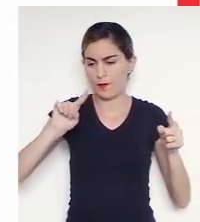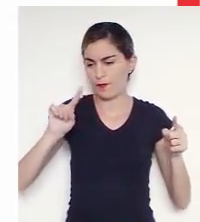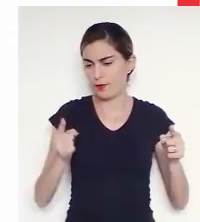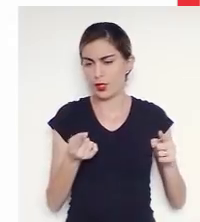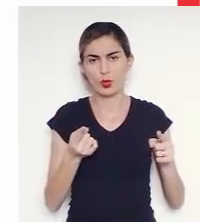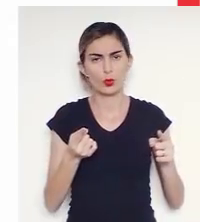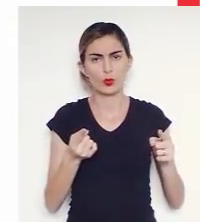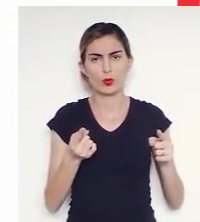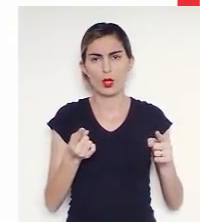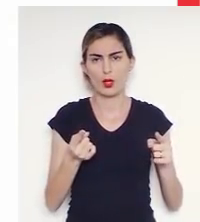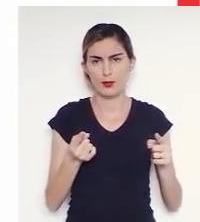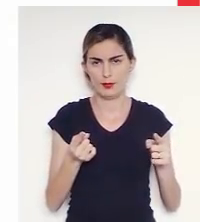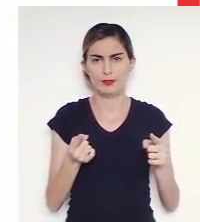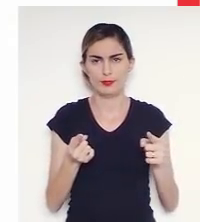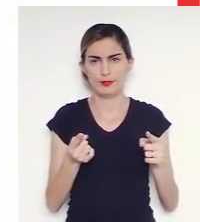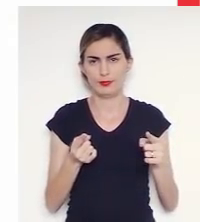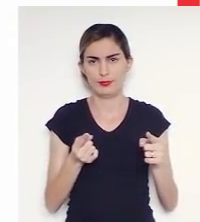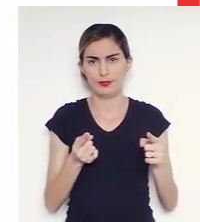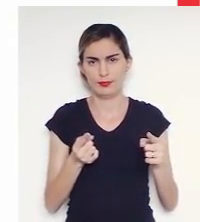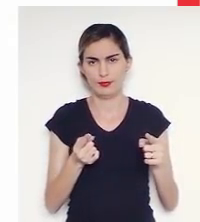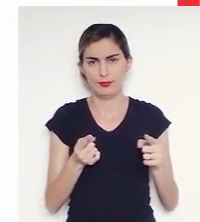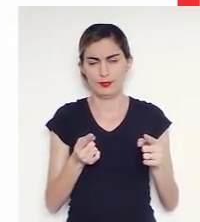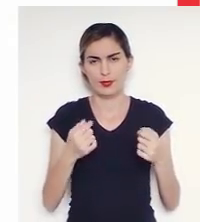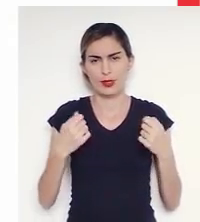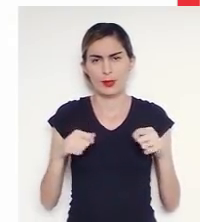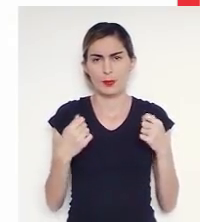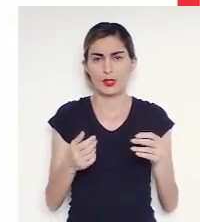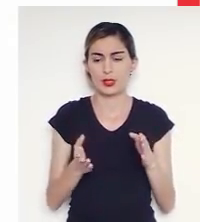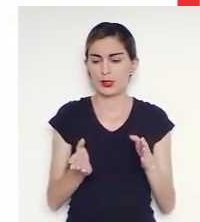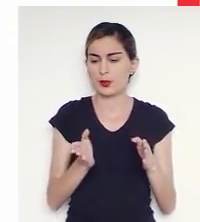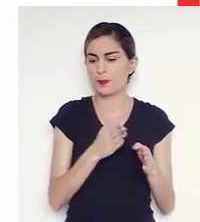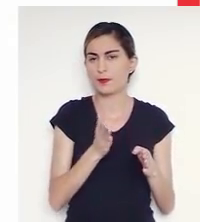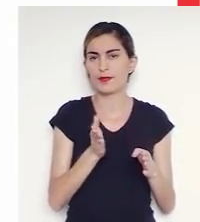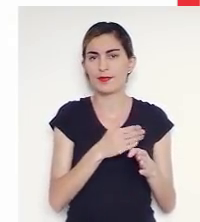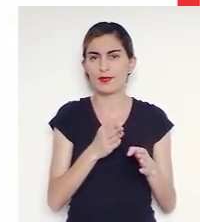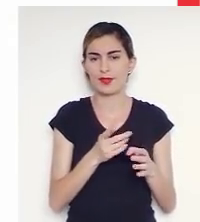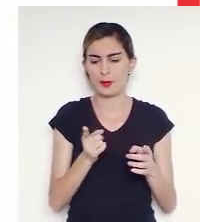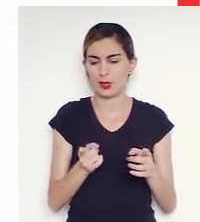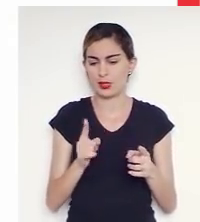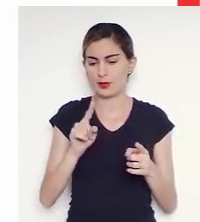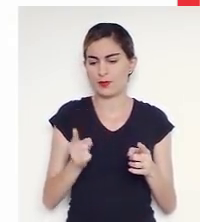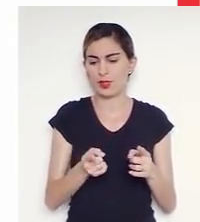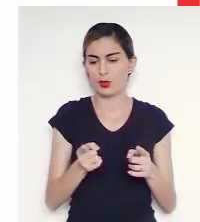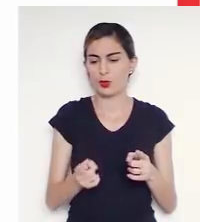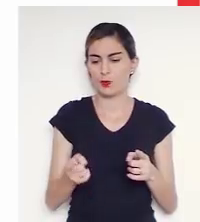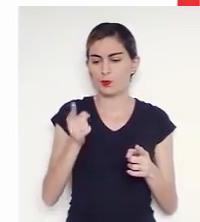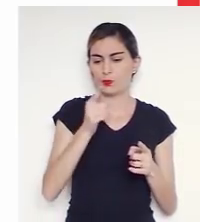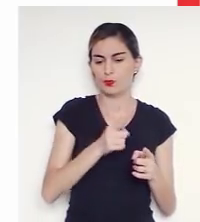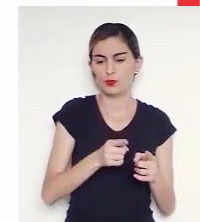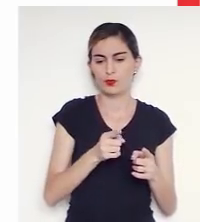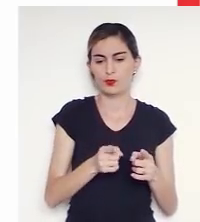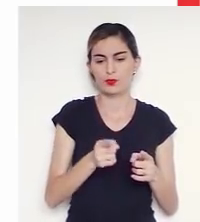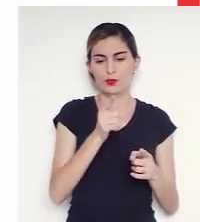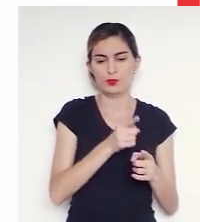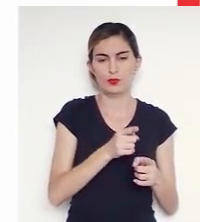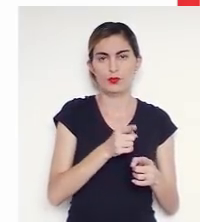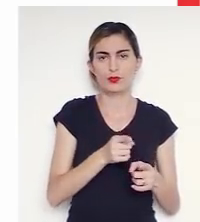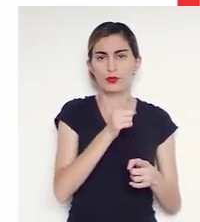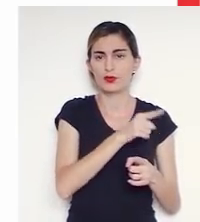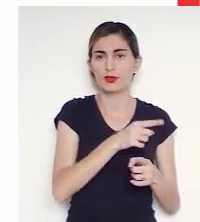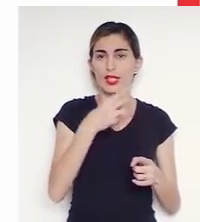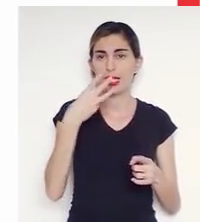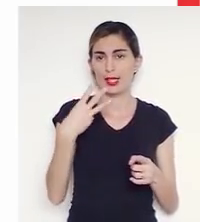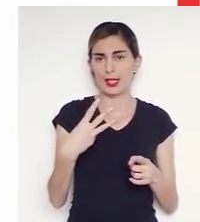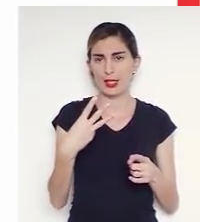vírgula para a direita. Perceba que a vírgula ela precisa se movimentar 3 casas